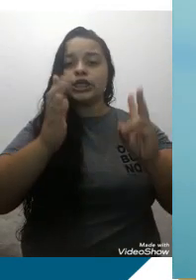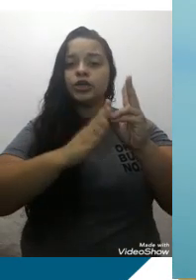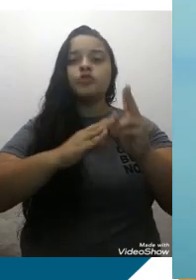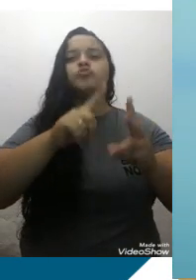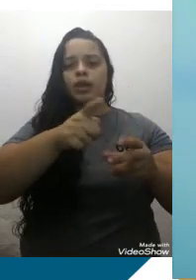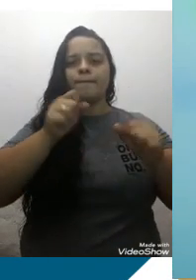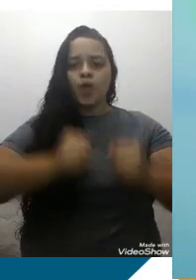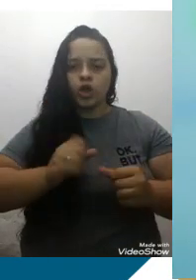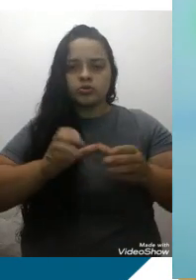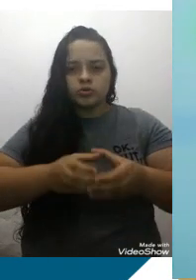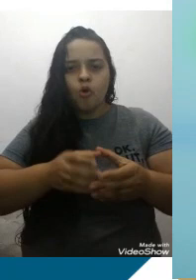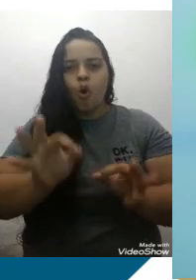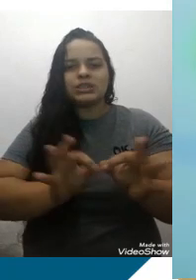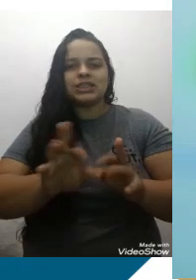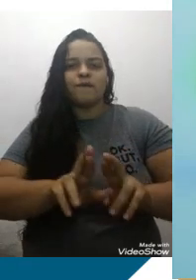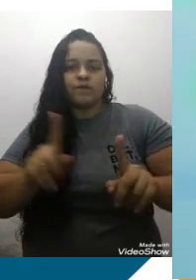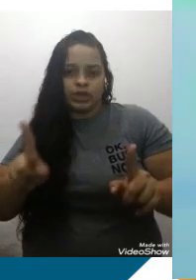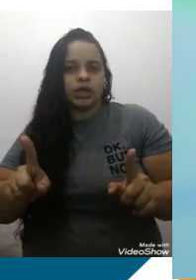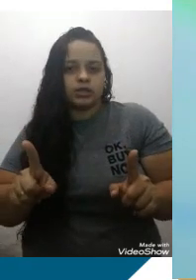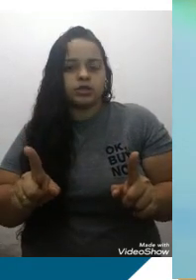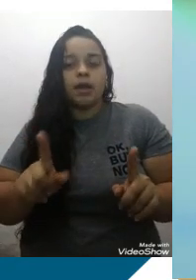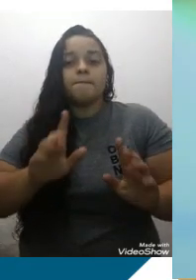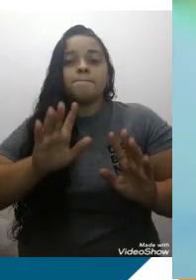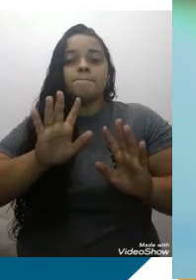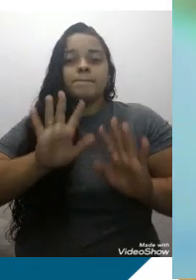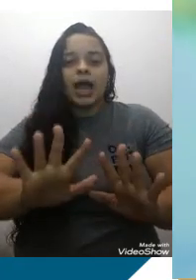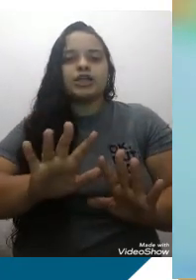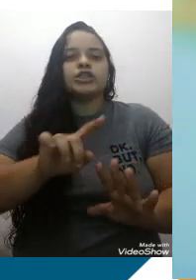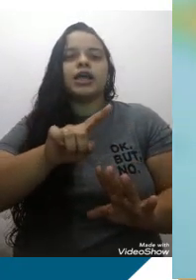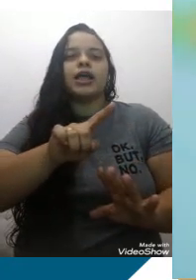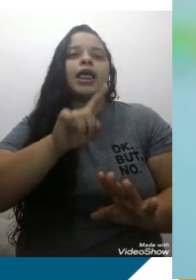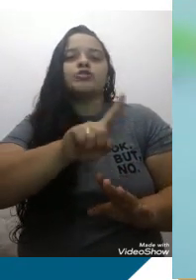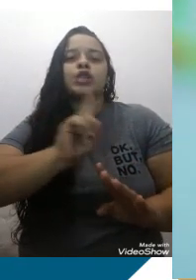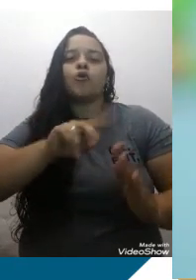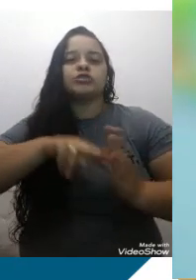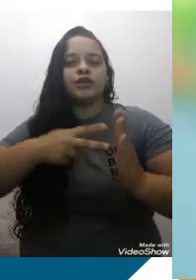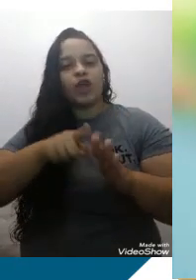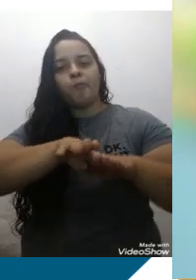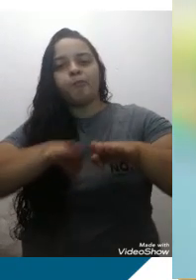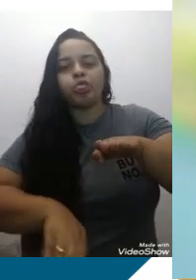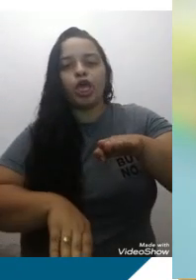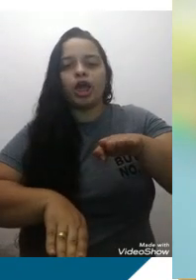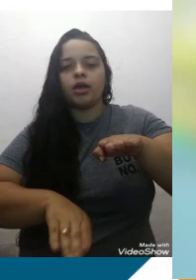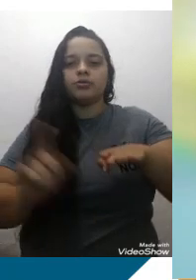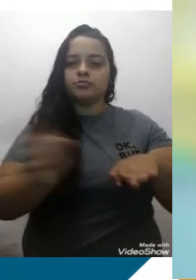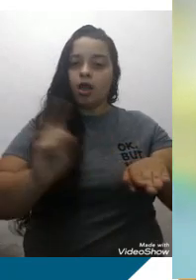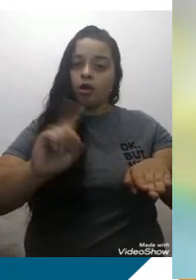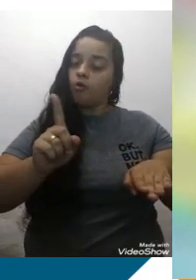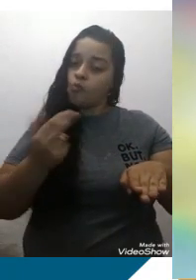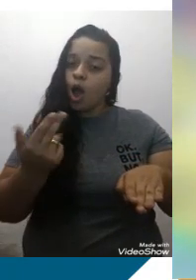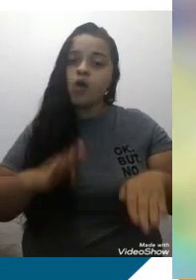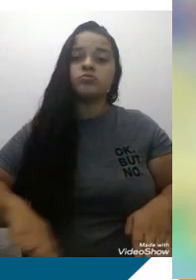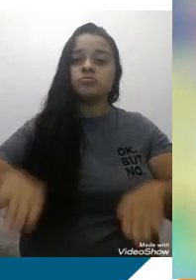diferentes daquelas com as quais nós estamos acostumados, e nem por isso eles são piores. E eu acho que um elemento muito importante para a